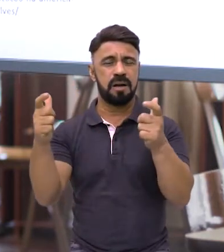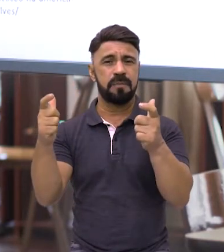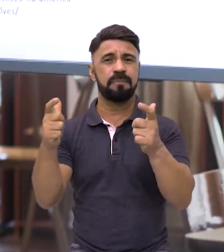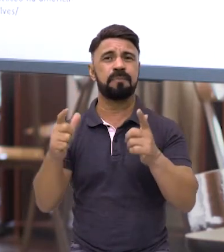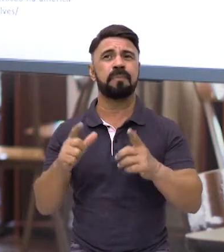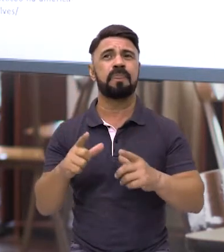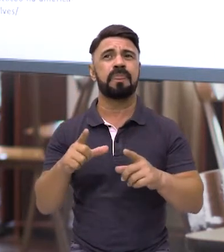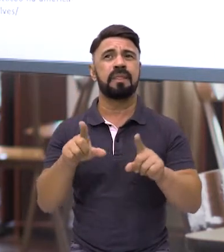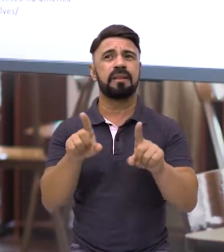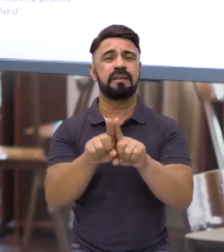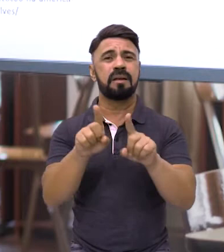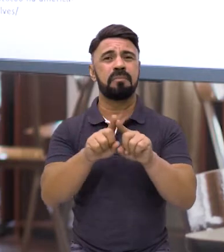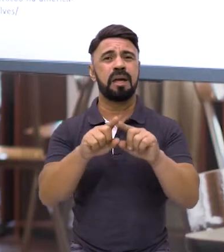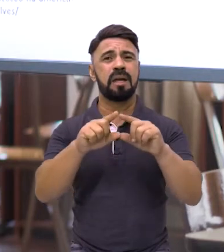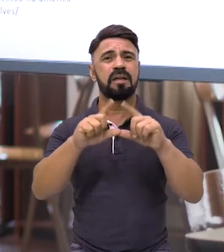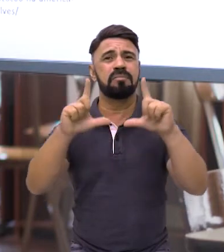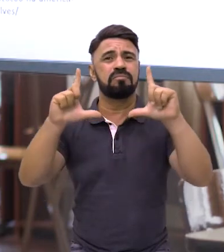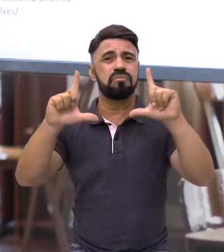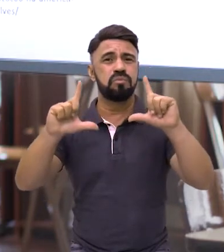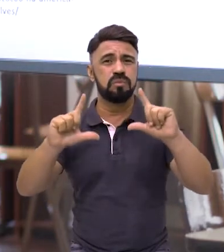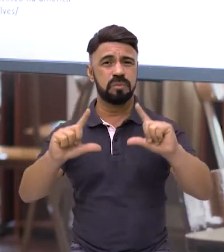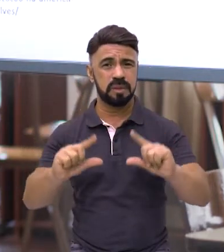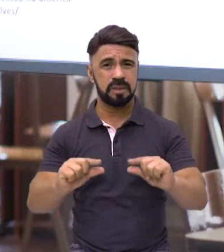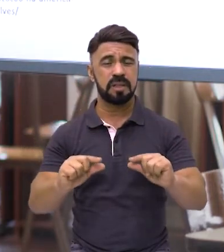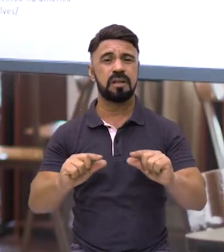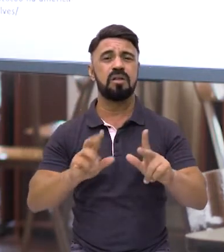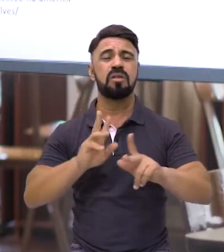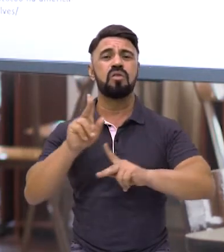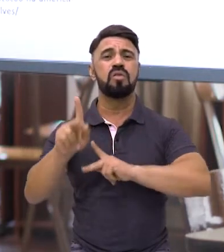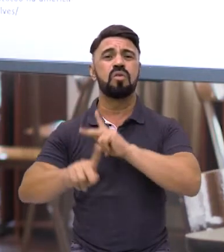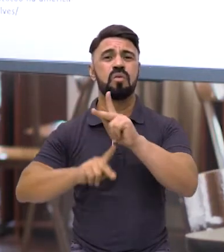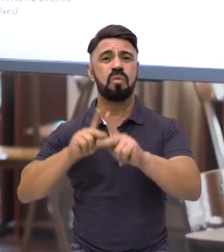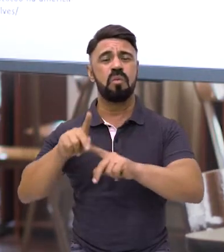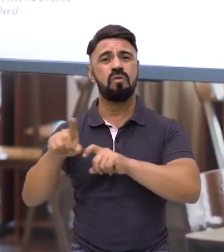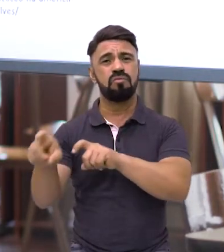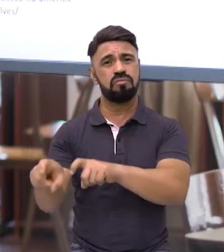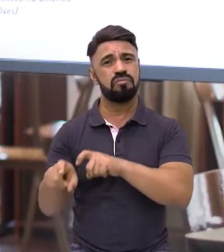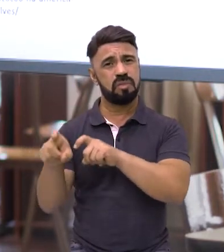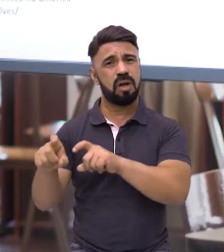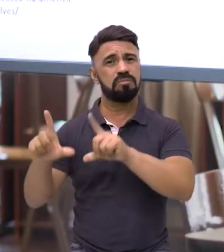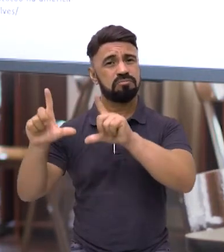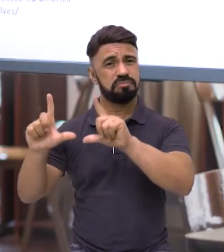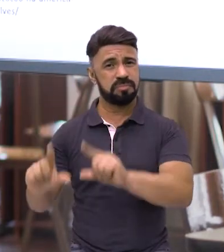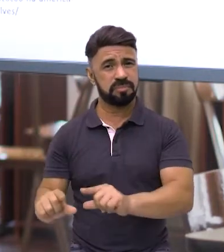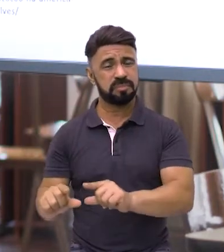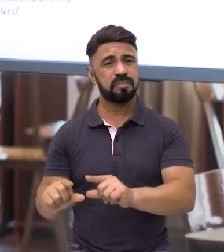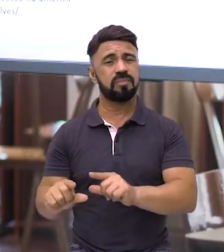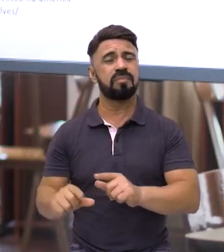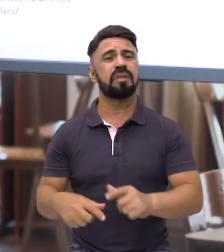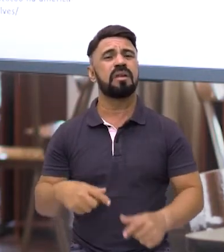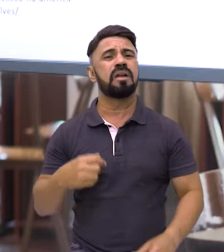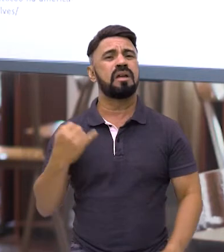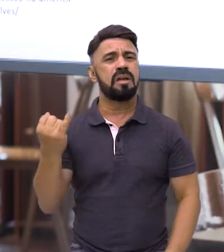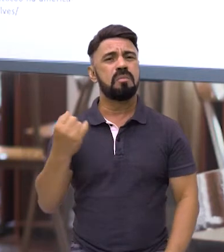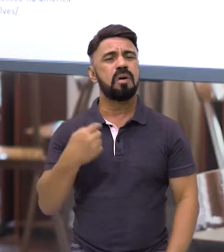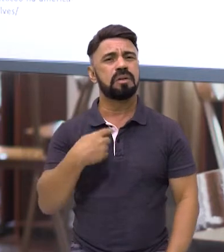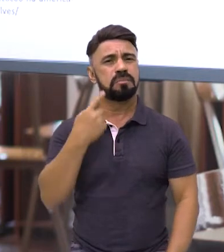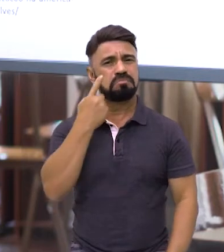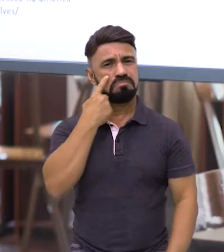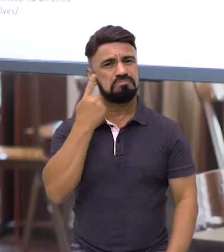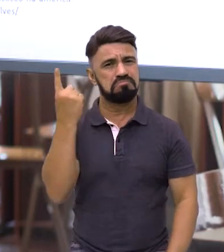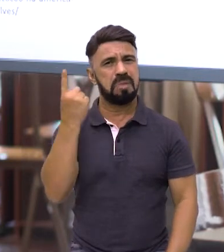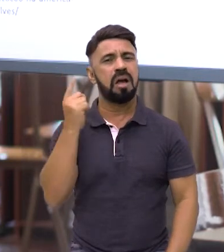contrapartida, nós temos uma diminuição aqui da população rural. É interessante você observar que quando